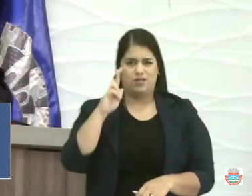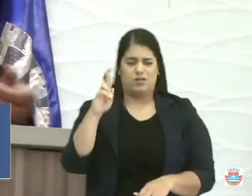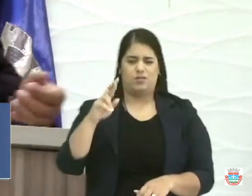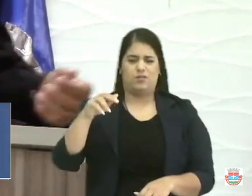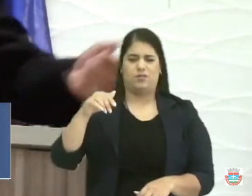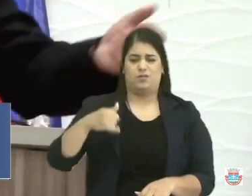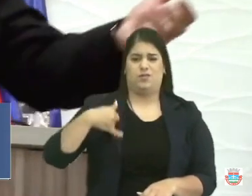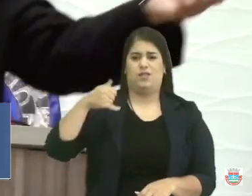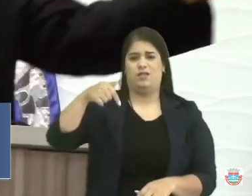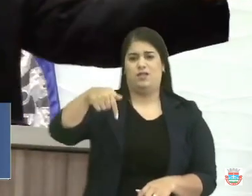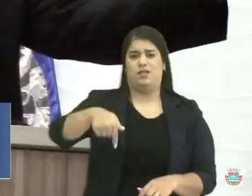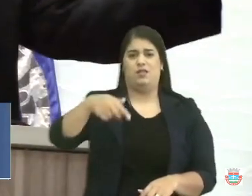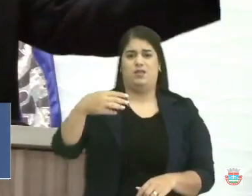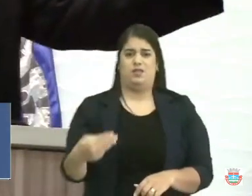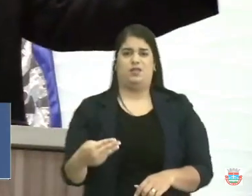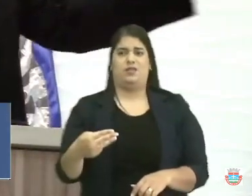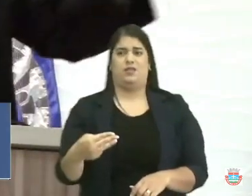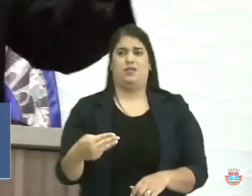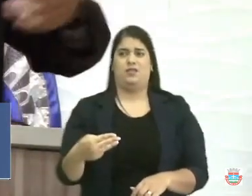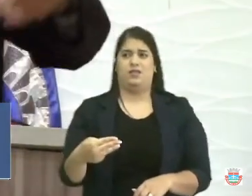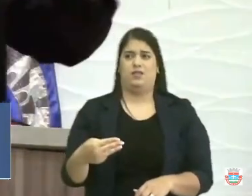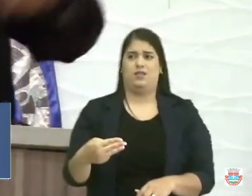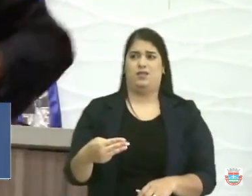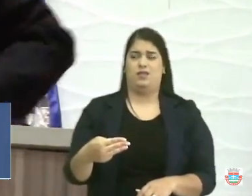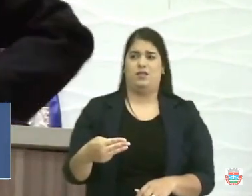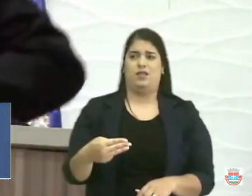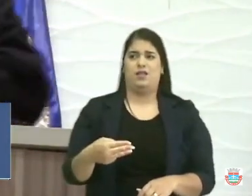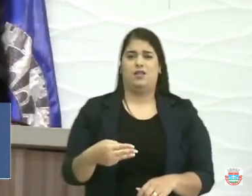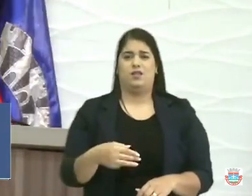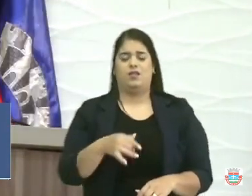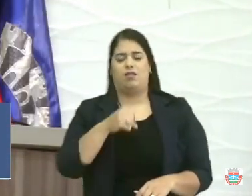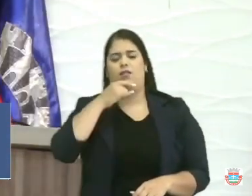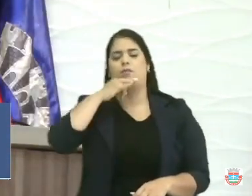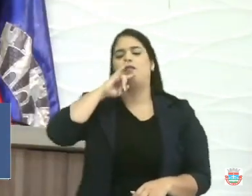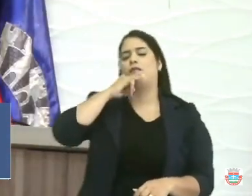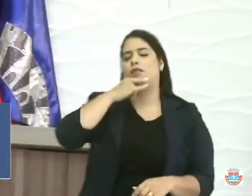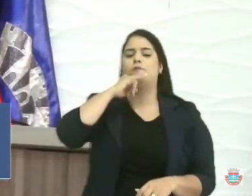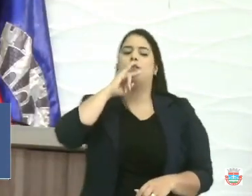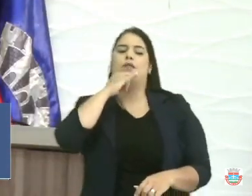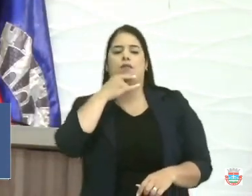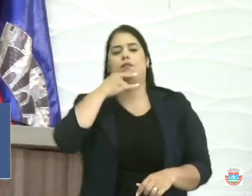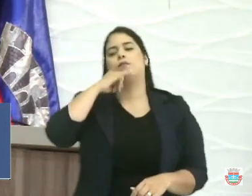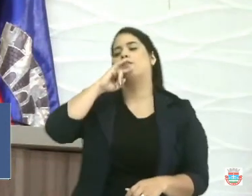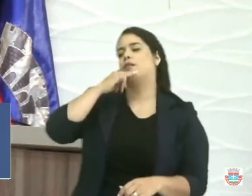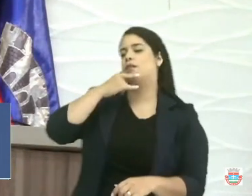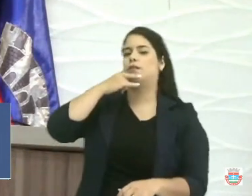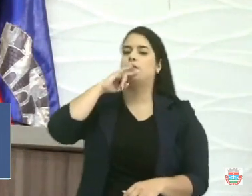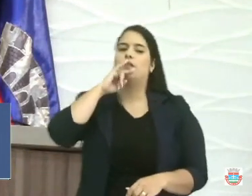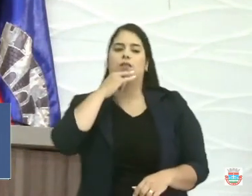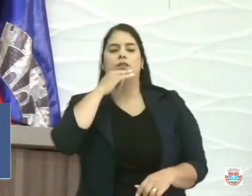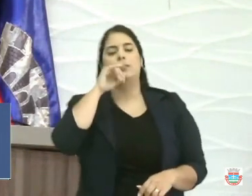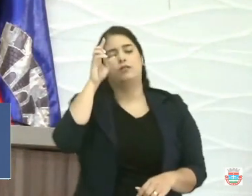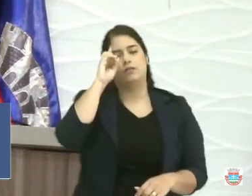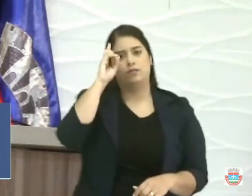dorme mais direito. Com uma latinha de cana, bebendo cachaça, bebendo tudo. Querendo pegar na mão do povo. Esse povo aí quer lhe matar,